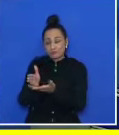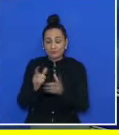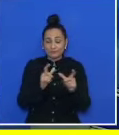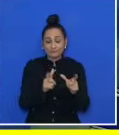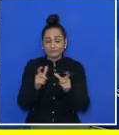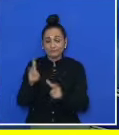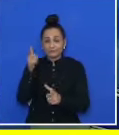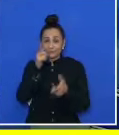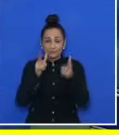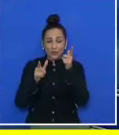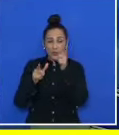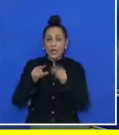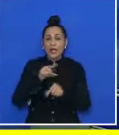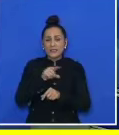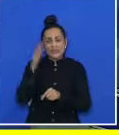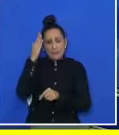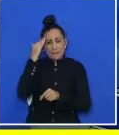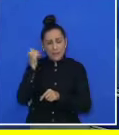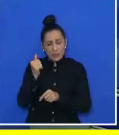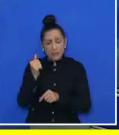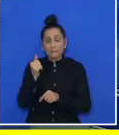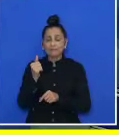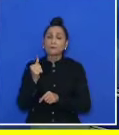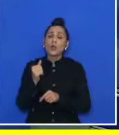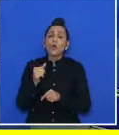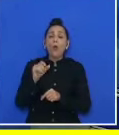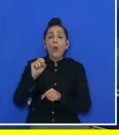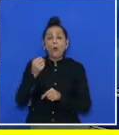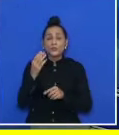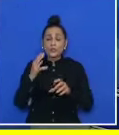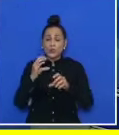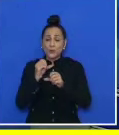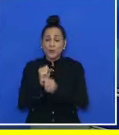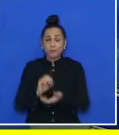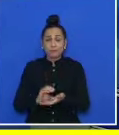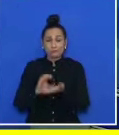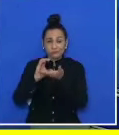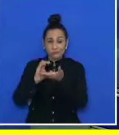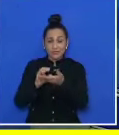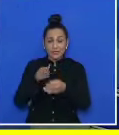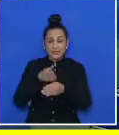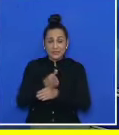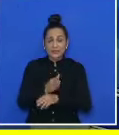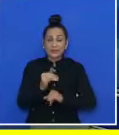resultados serão publicados. Aí você poderá saber de onde são as apostas vencedoras ou se o prêmio está acumulado,